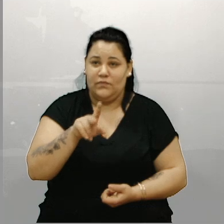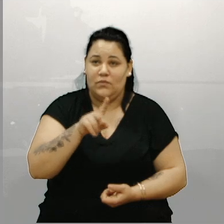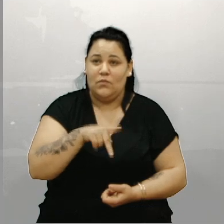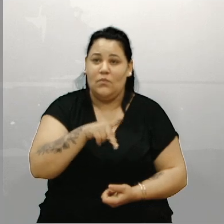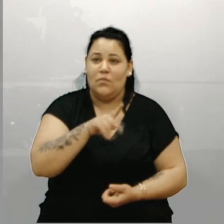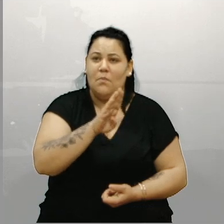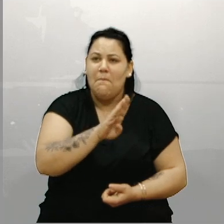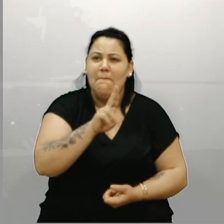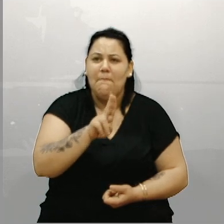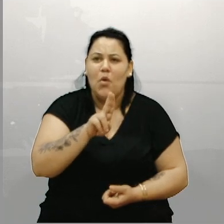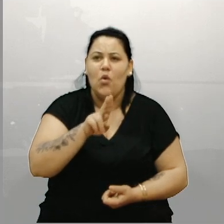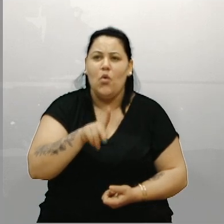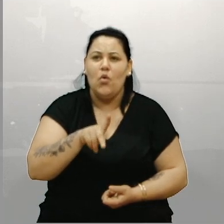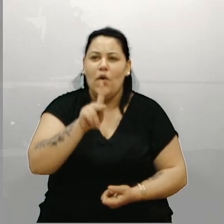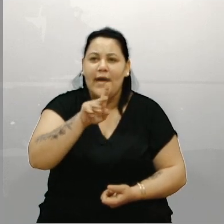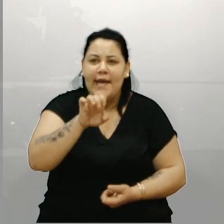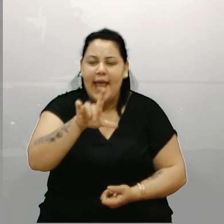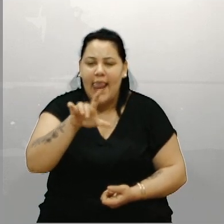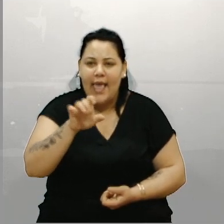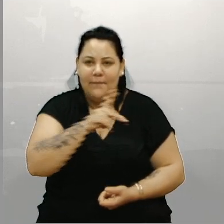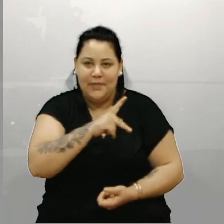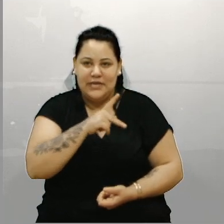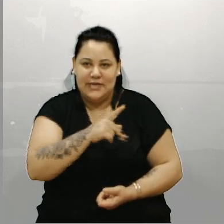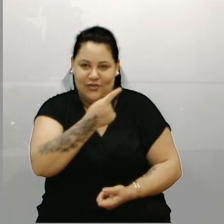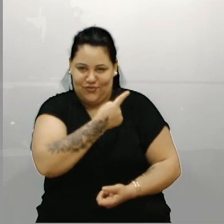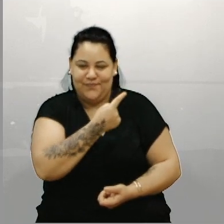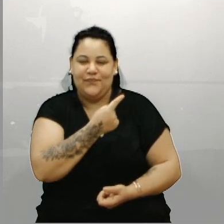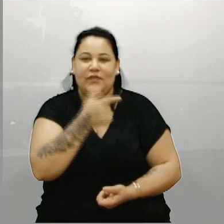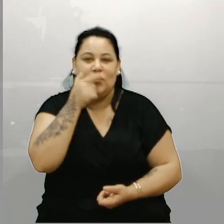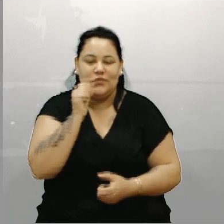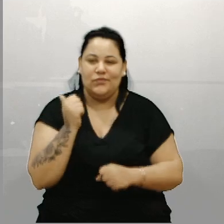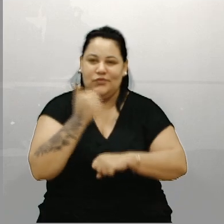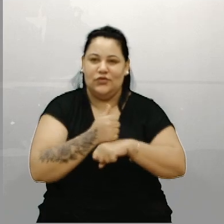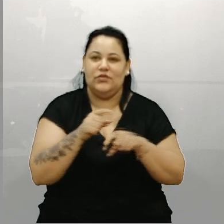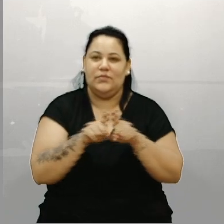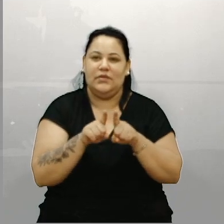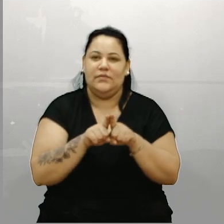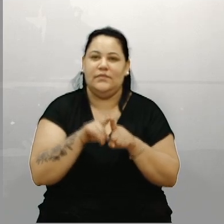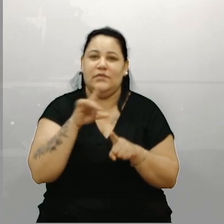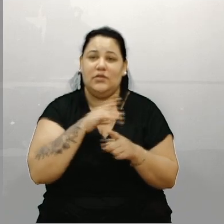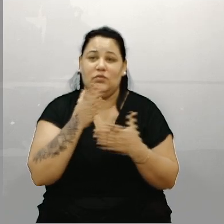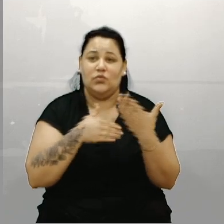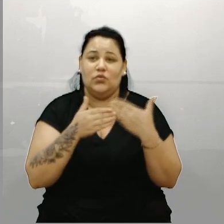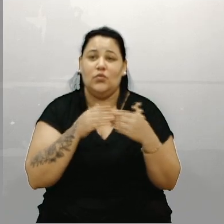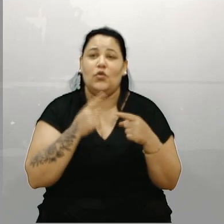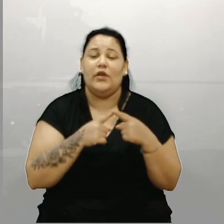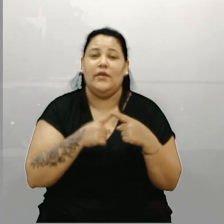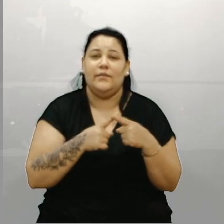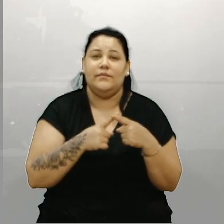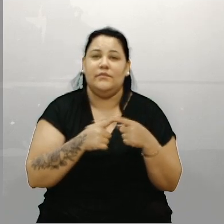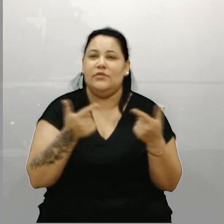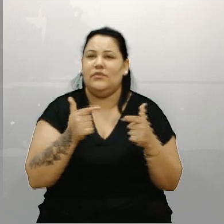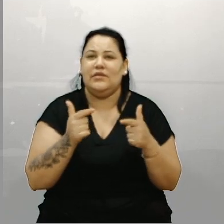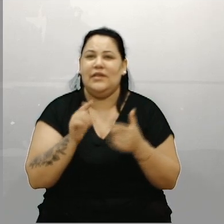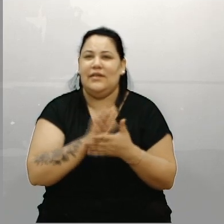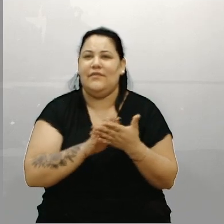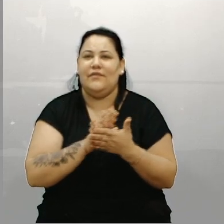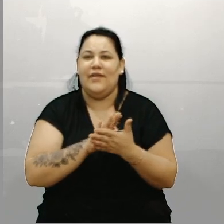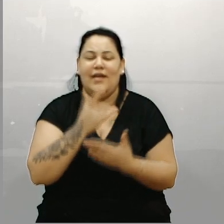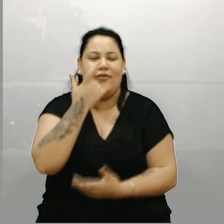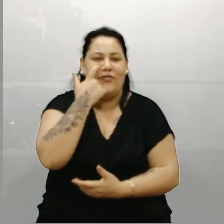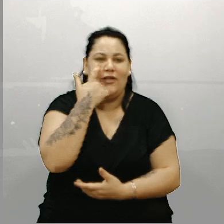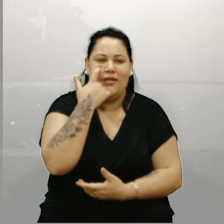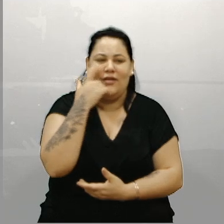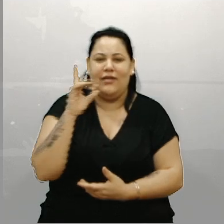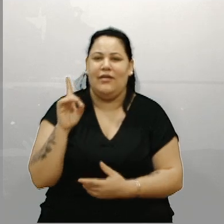Por quê? Por quê? Porque tudo tem um porquê. E aqui não tem nada a ver com partido. Aqui não tem nada a ver com direita, esquerda,